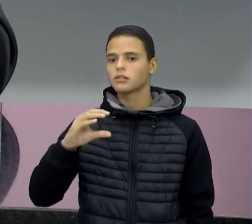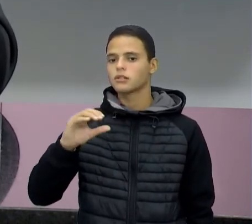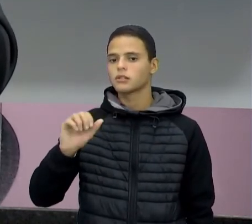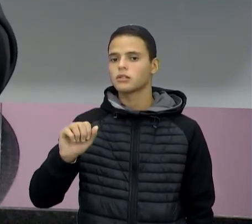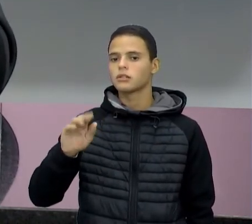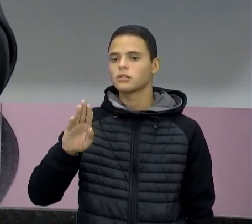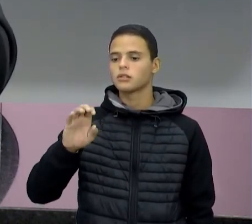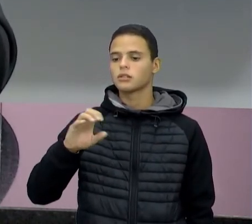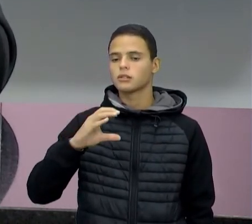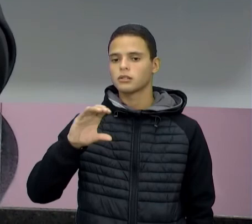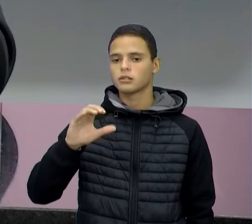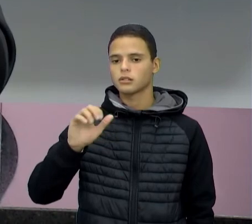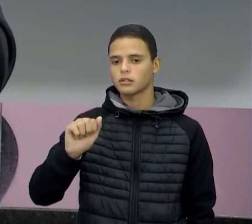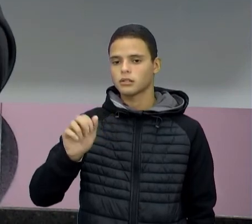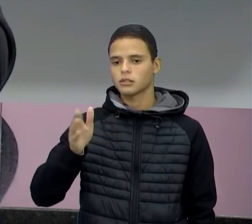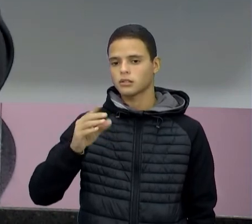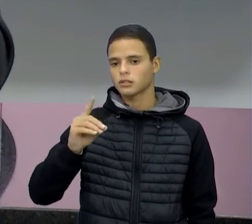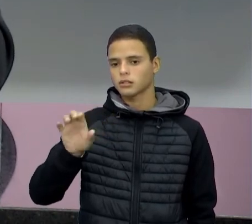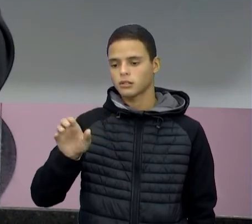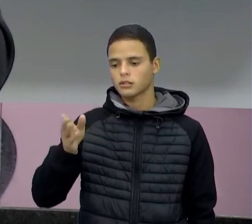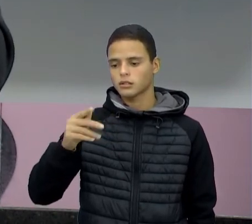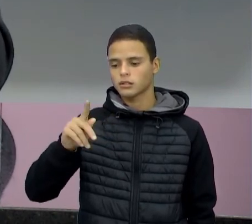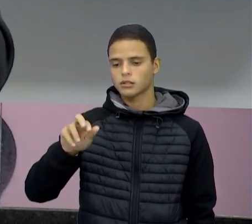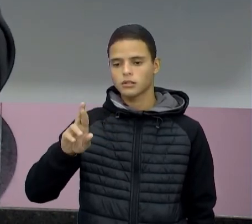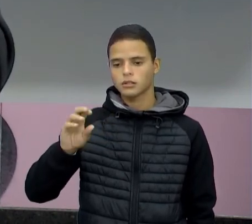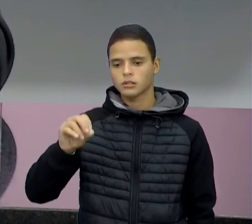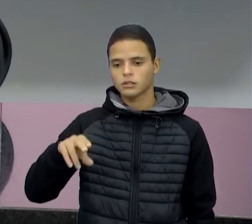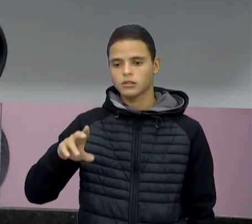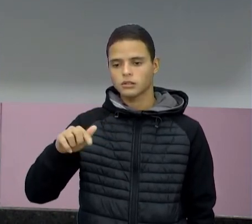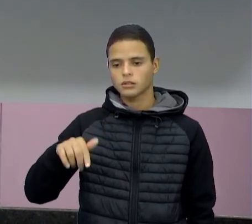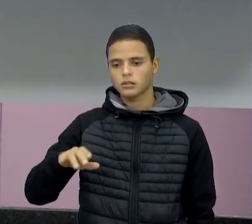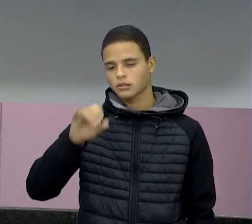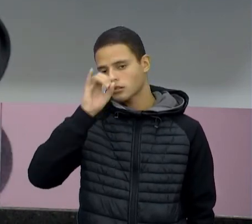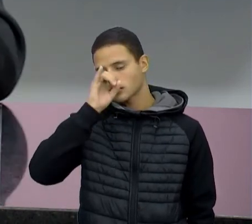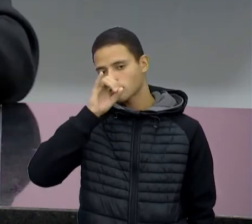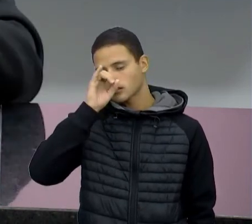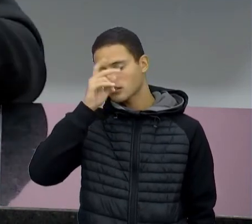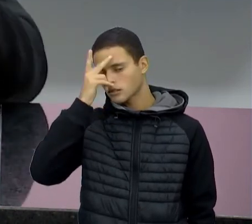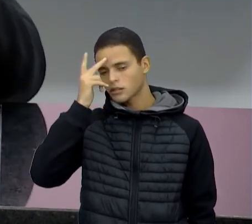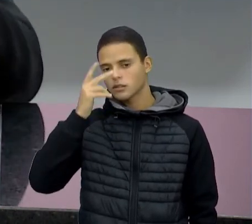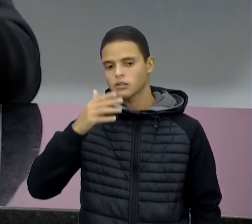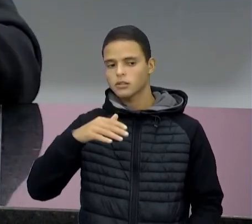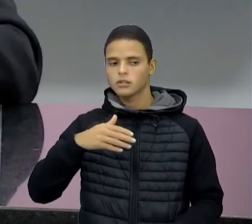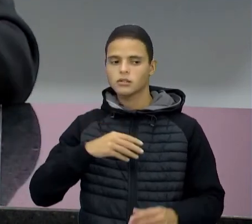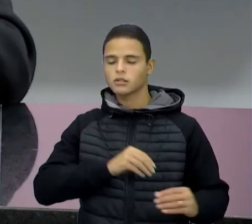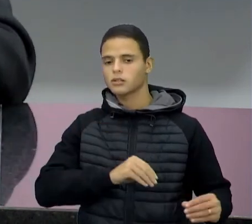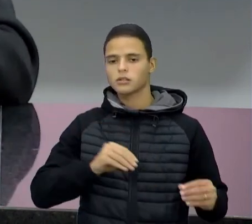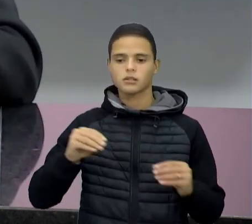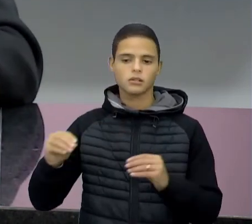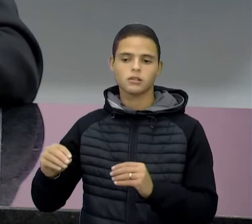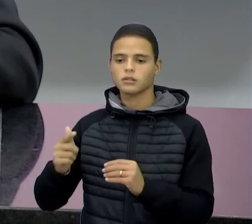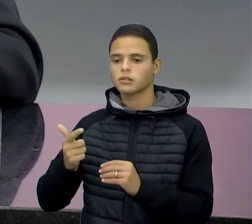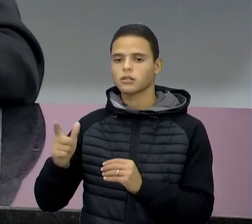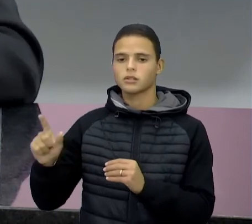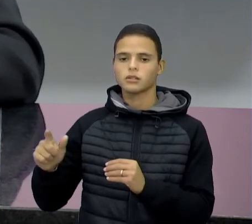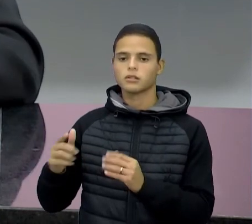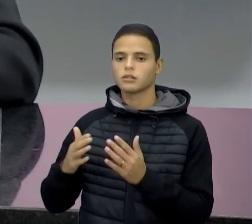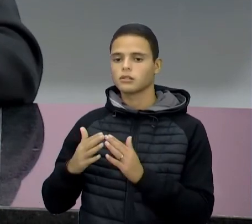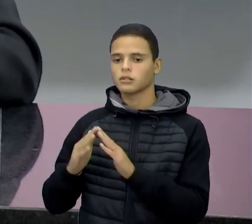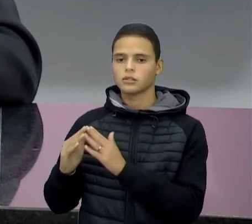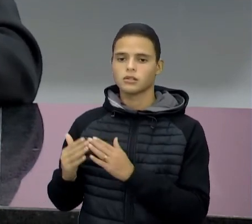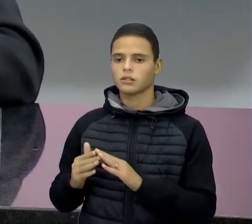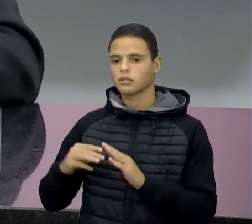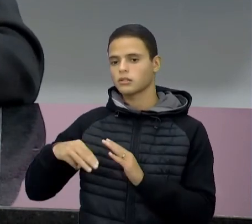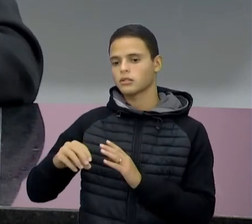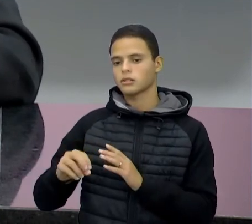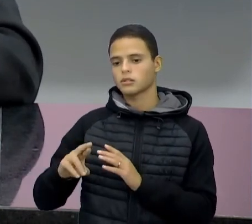de Porco. Esse cortiço foi demolido e as pessoas do cortiço acabaram migrando e indo para o Morro